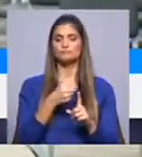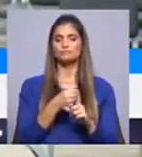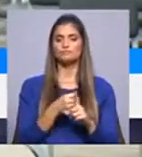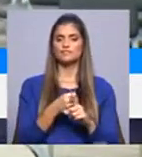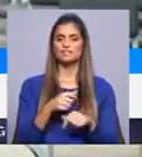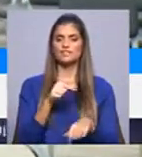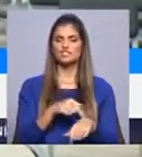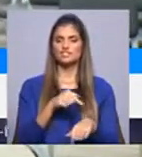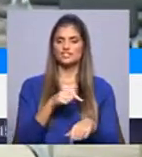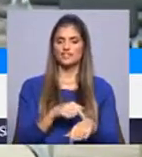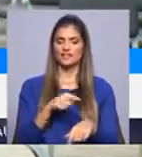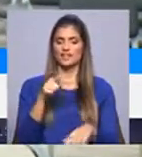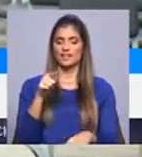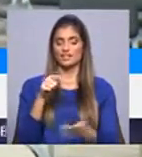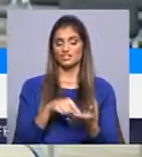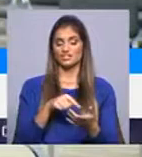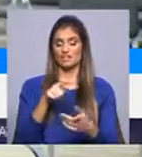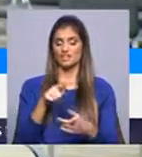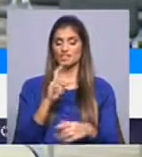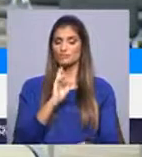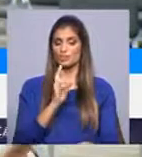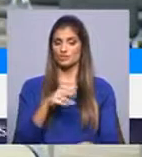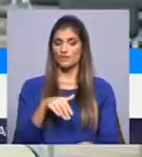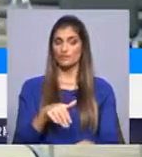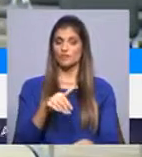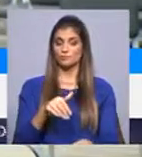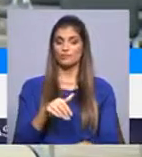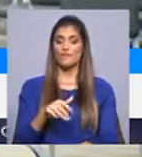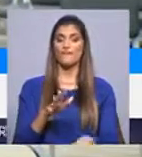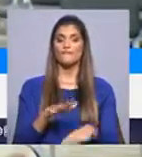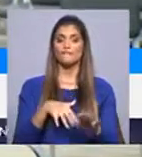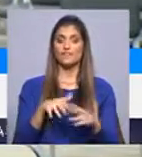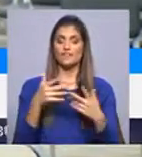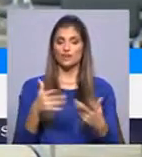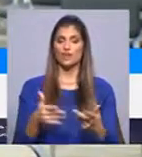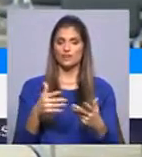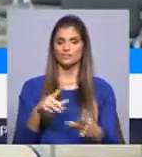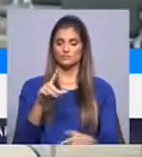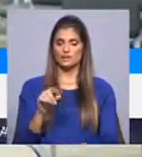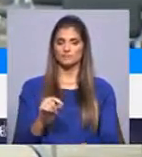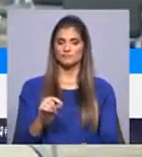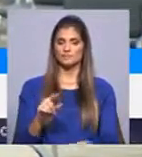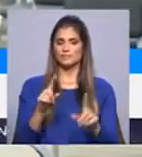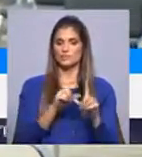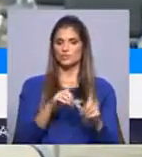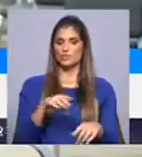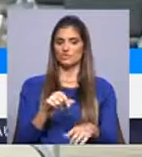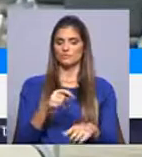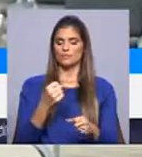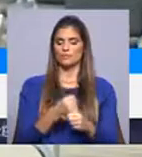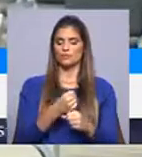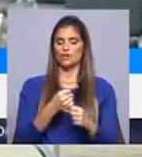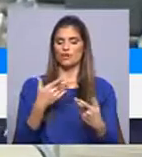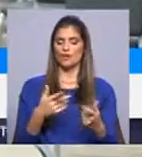exigência dessas respostas. E é isso que vamos fazer, principalmente agora nas empresas e locais de trabalho, mas temos depois